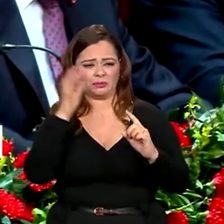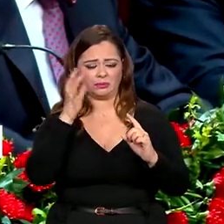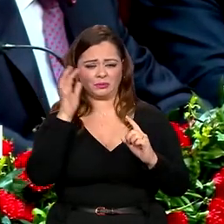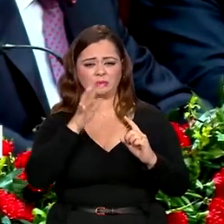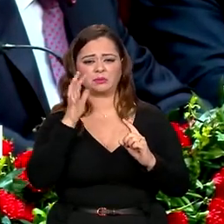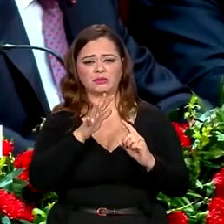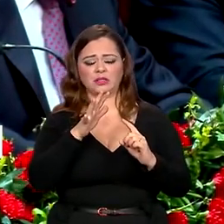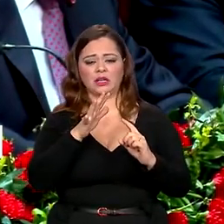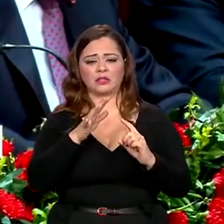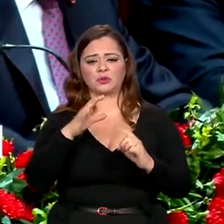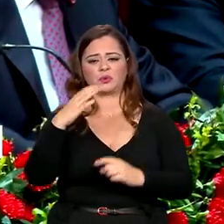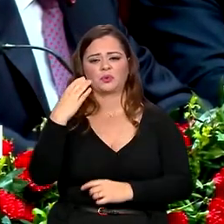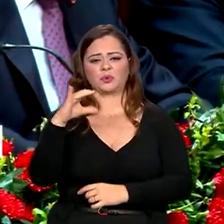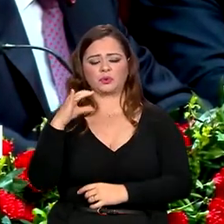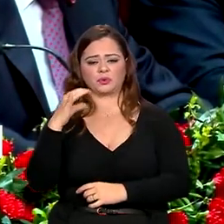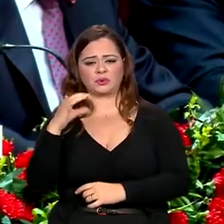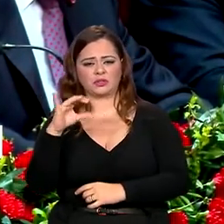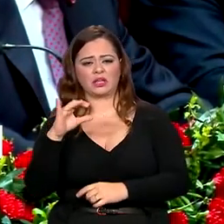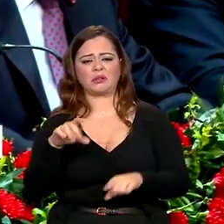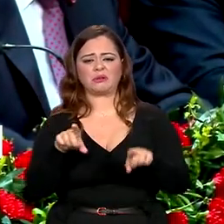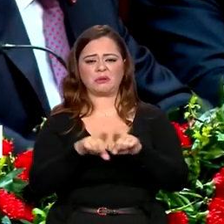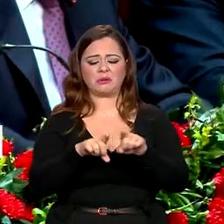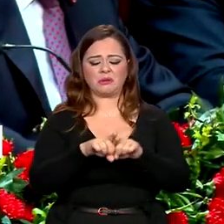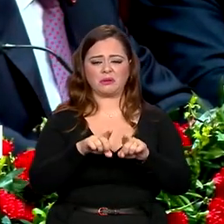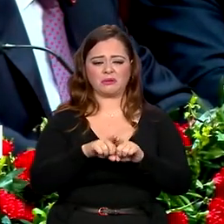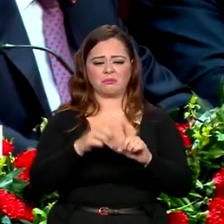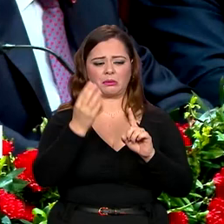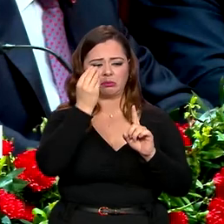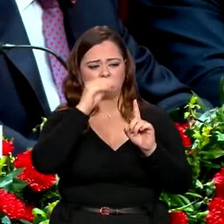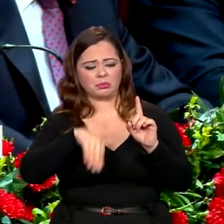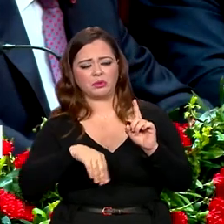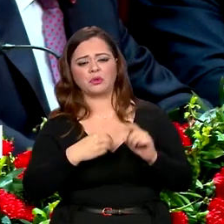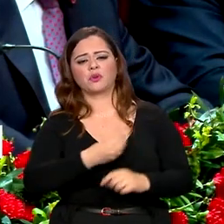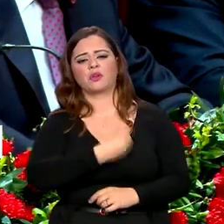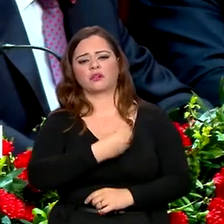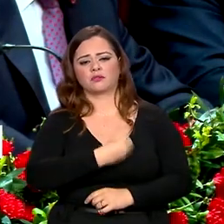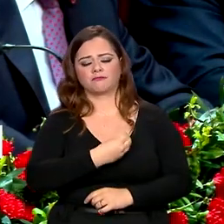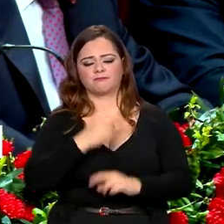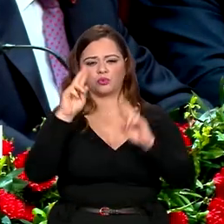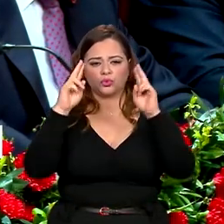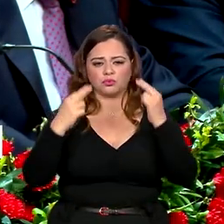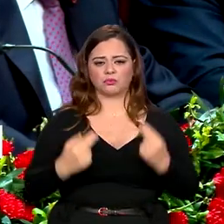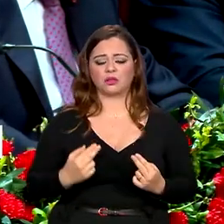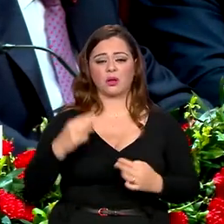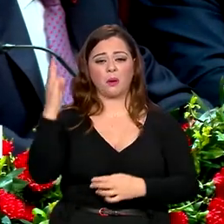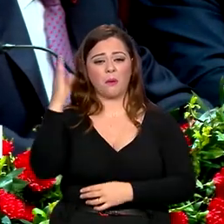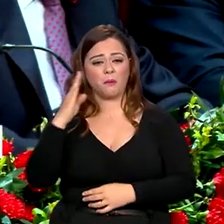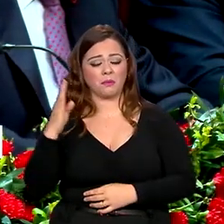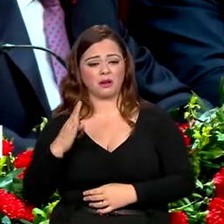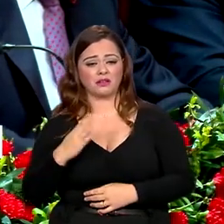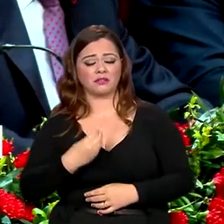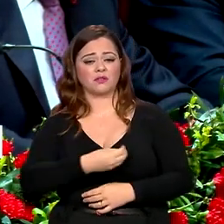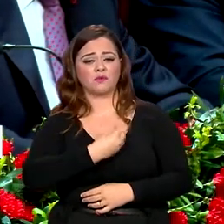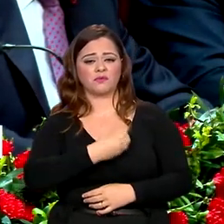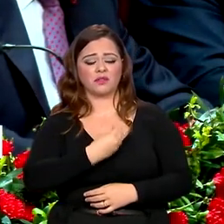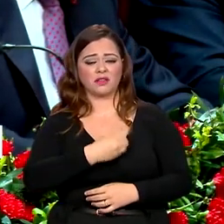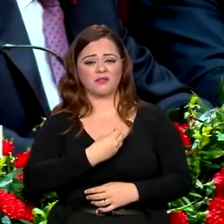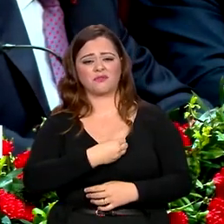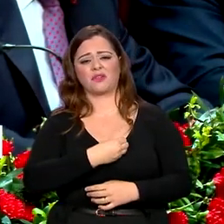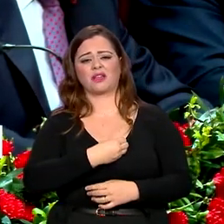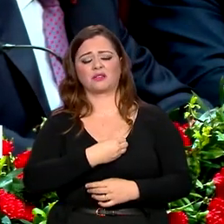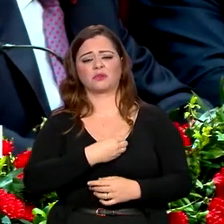da anticiência e do desprezo pela vida humana. No Brasil, vivemos a consequência trágica